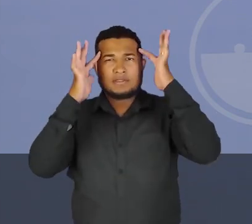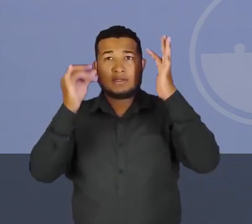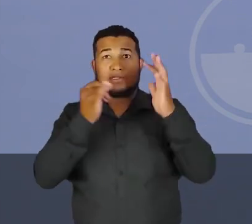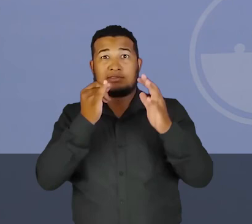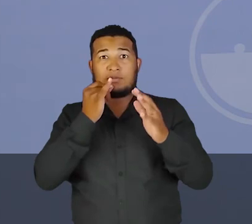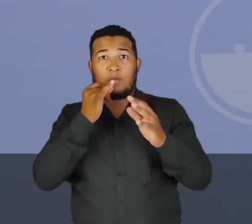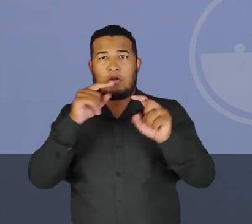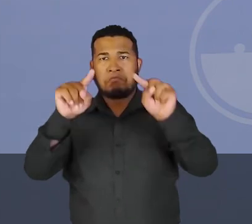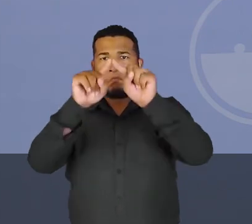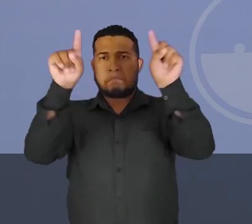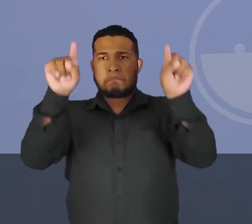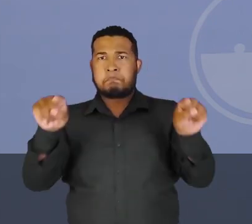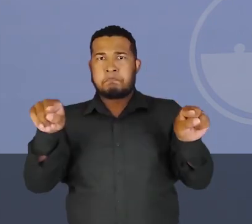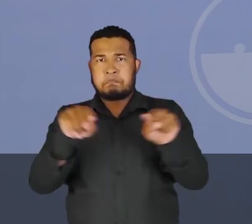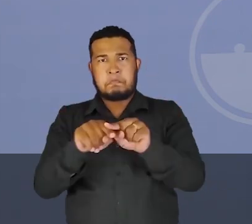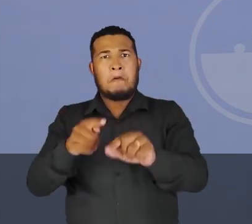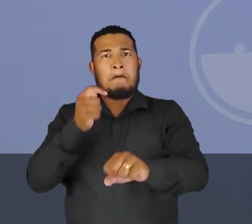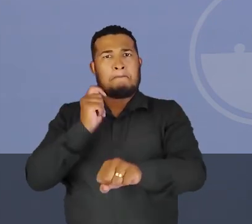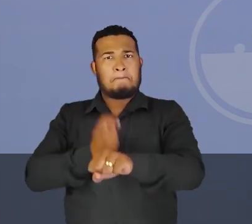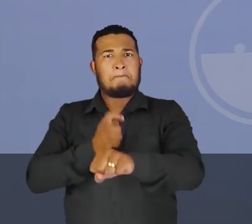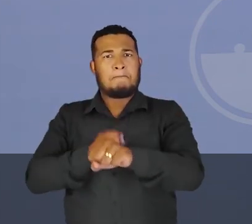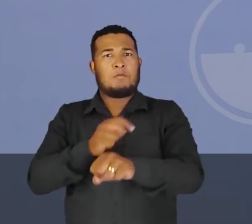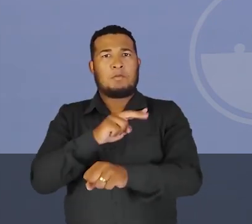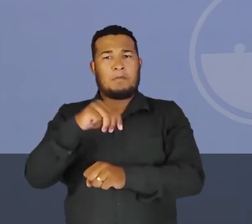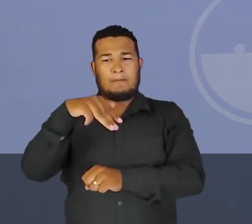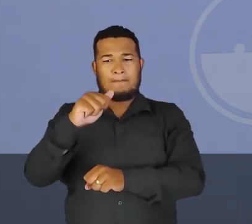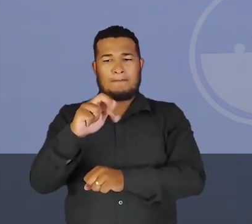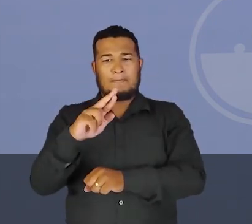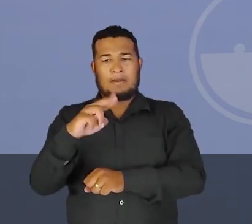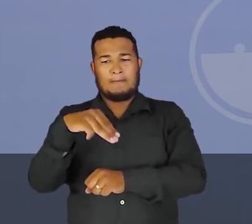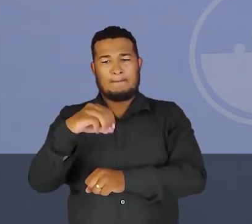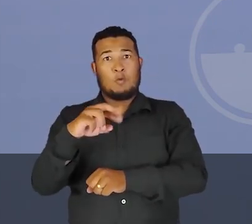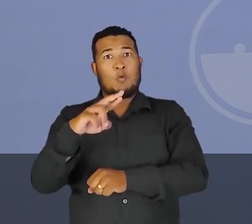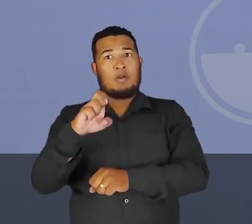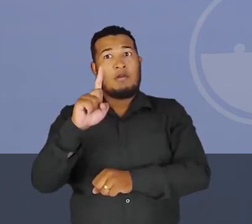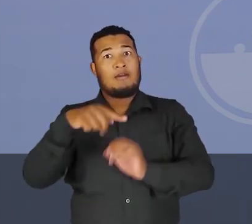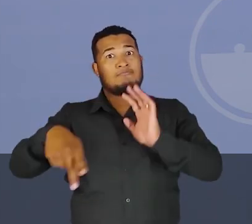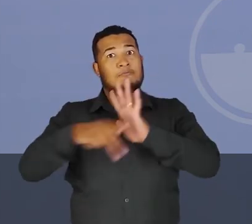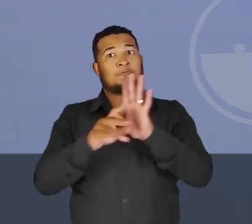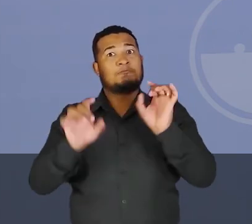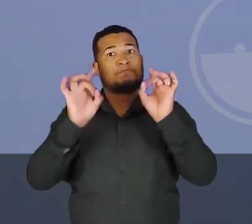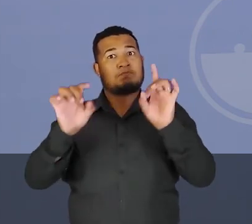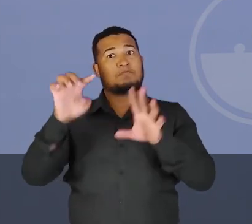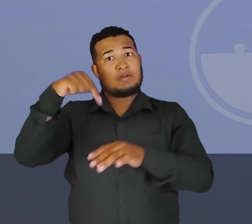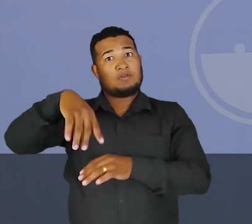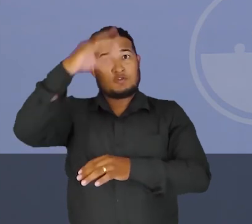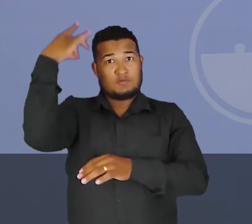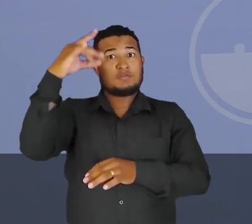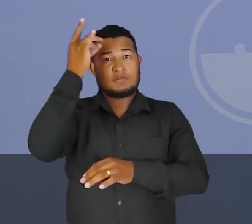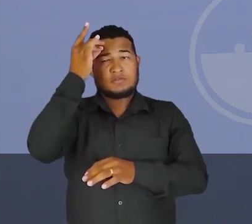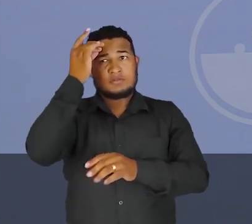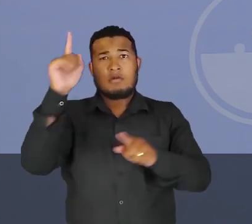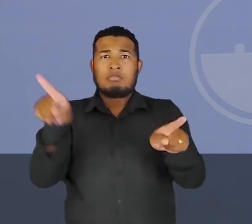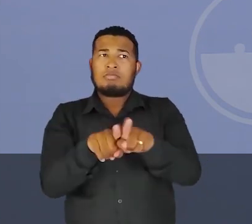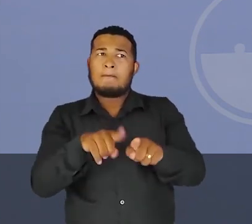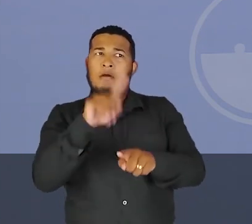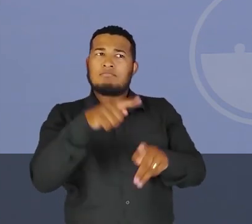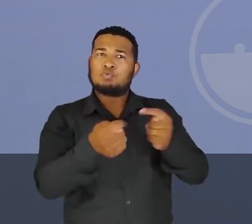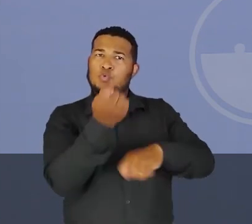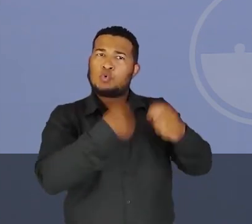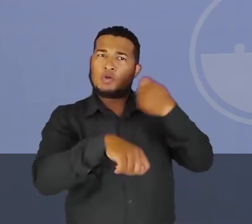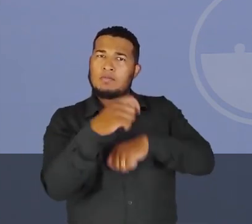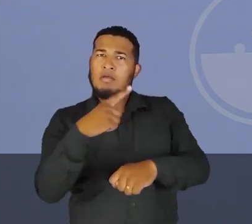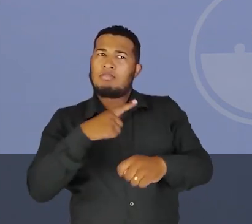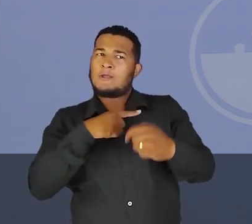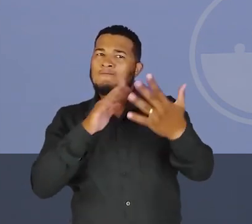exemplo, é um elemento da economia capixaba, né? E, ao mesmo tempo, é uma economia que traz